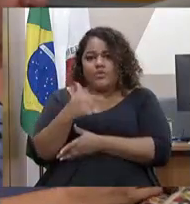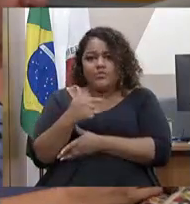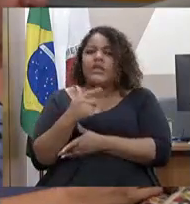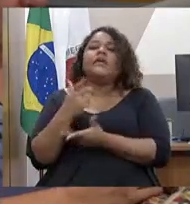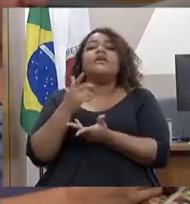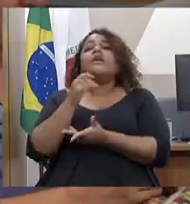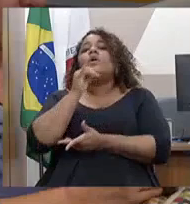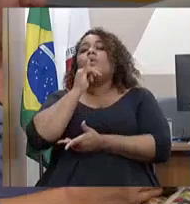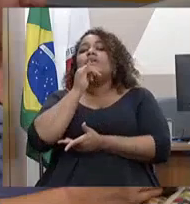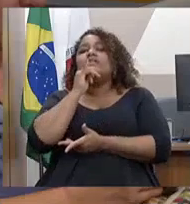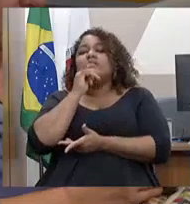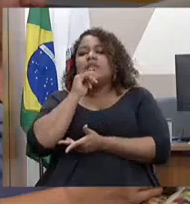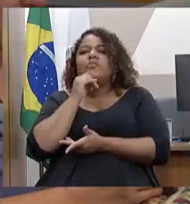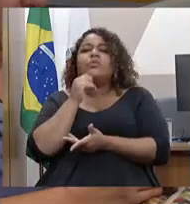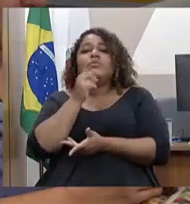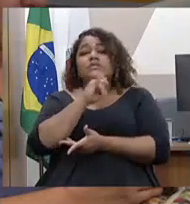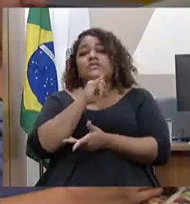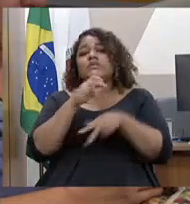doença